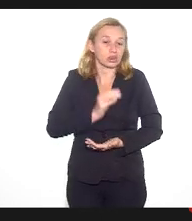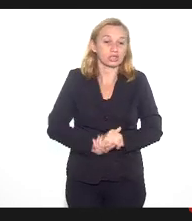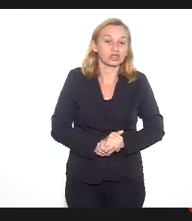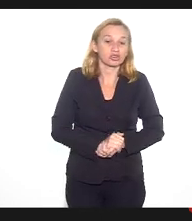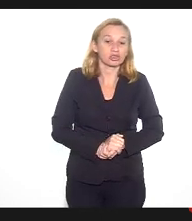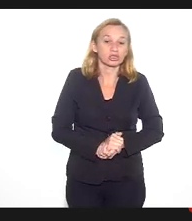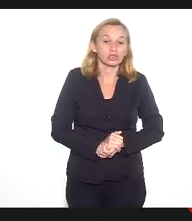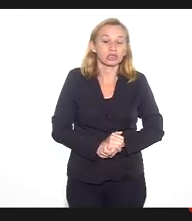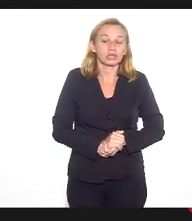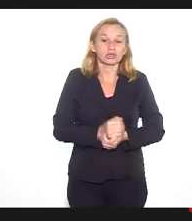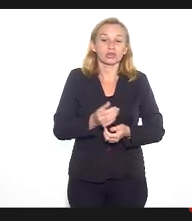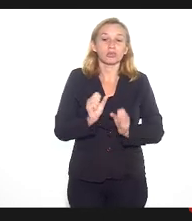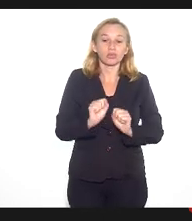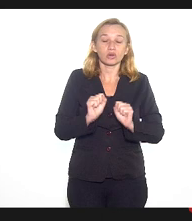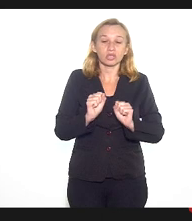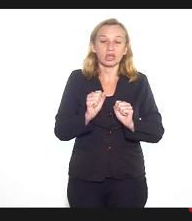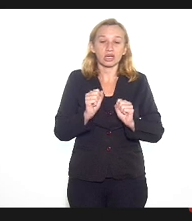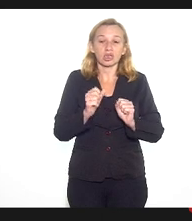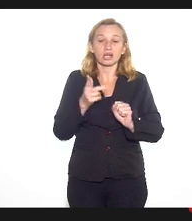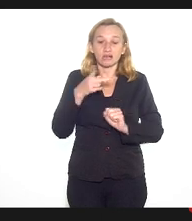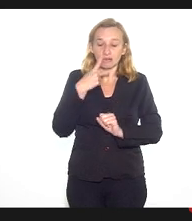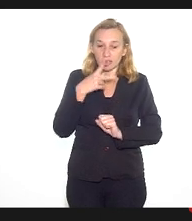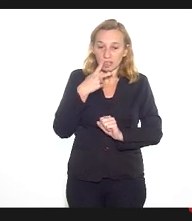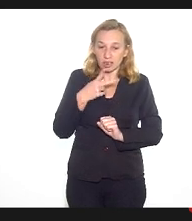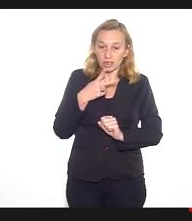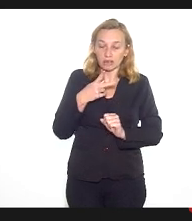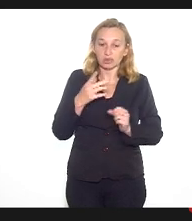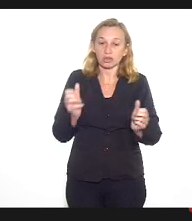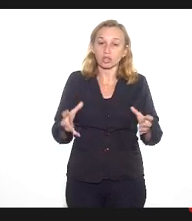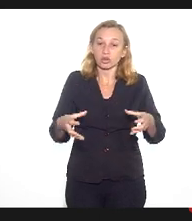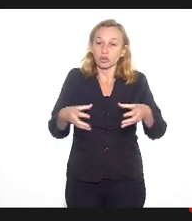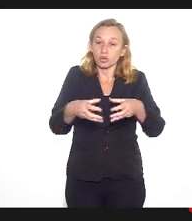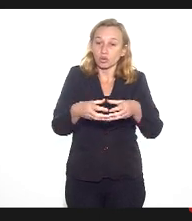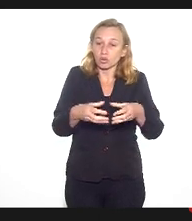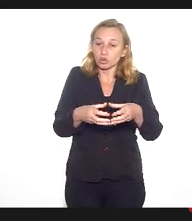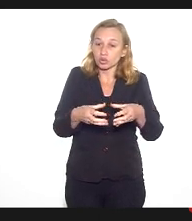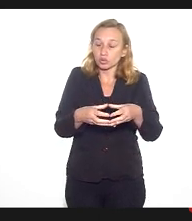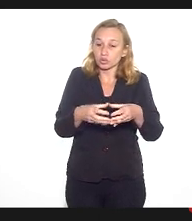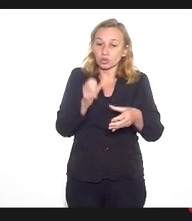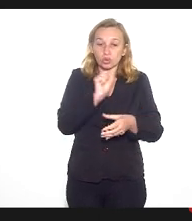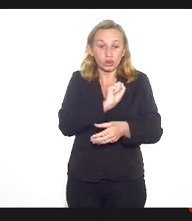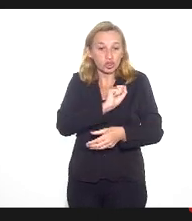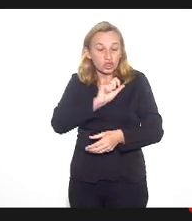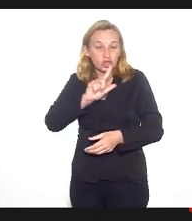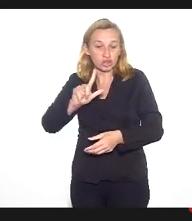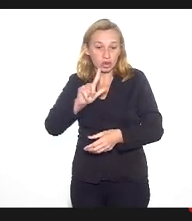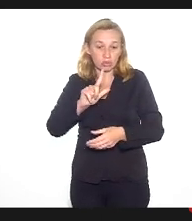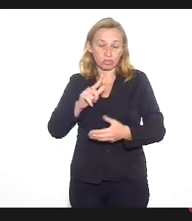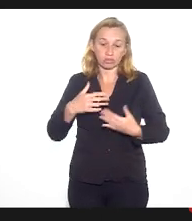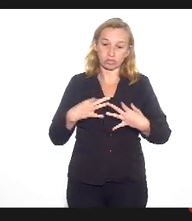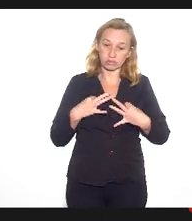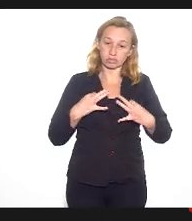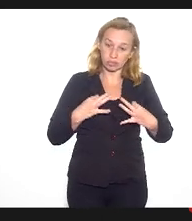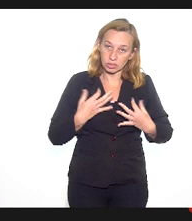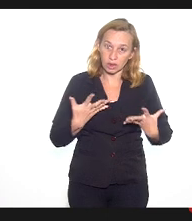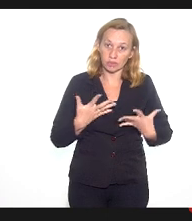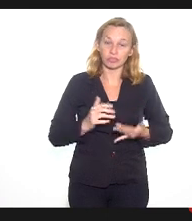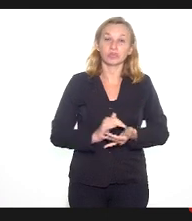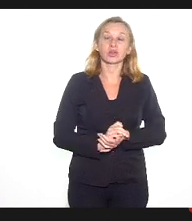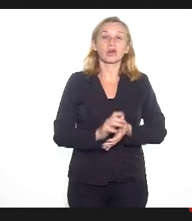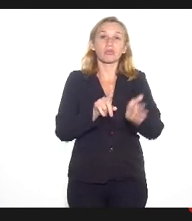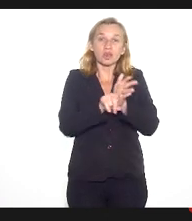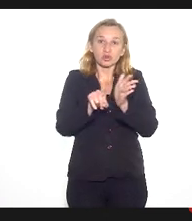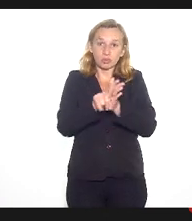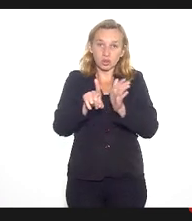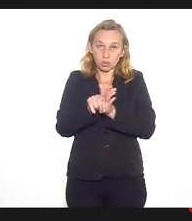de fazer essa explanação e nos colocamos em conjunto com os parceiros da Shell à disposição para as perguntas